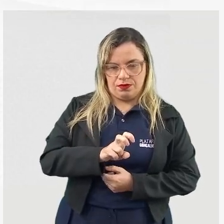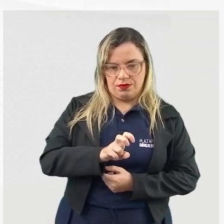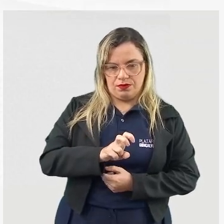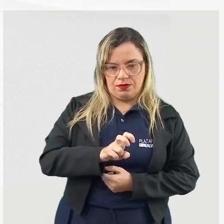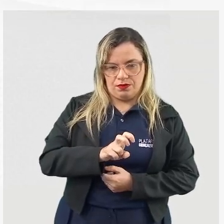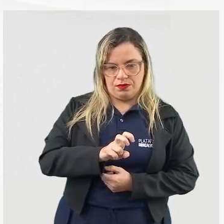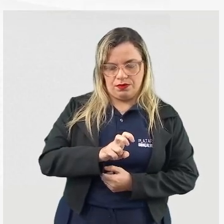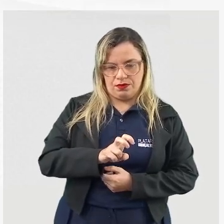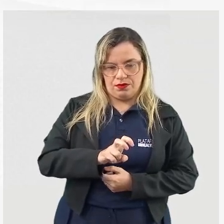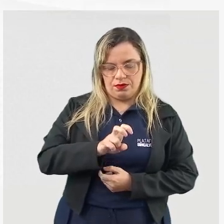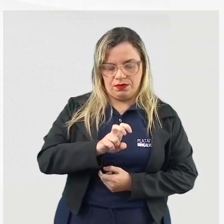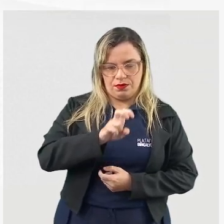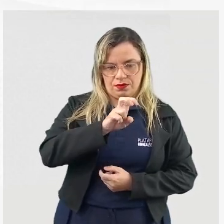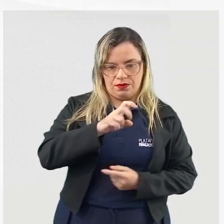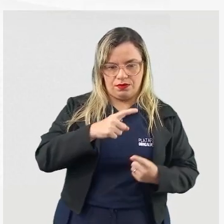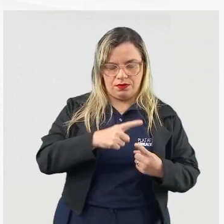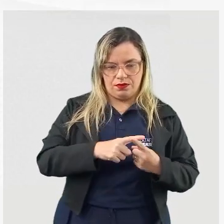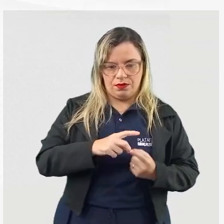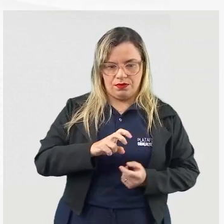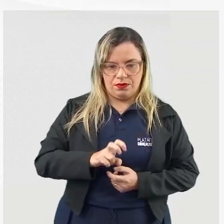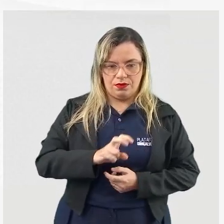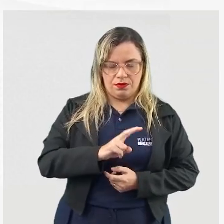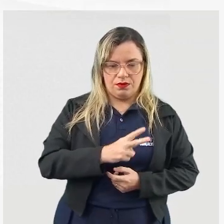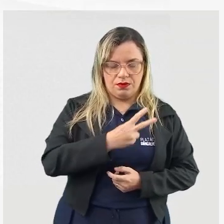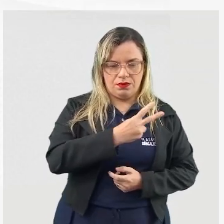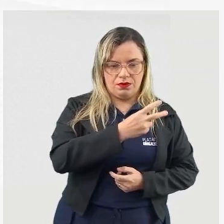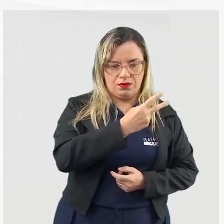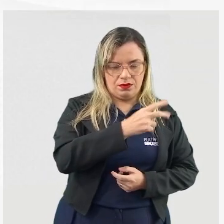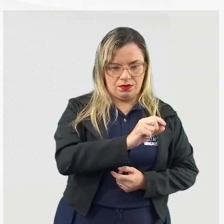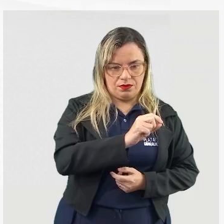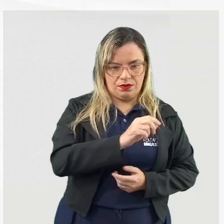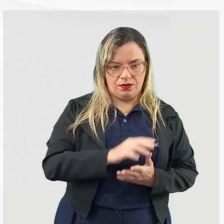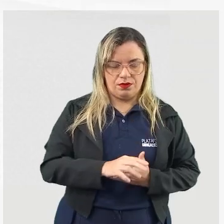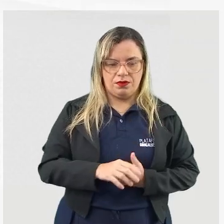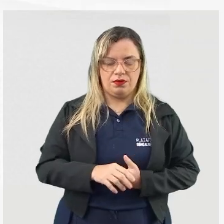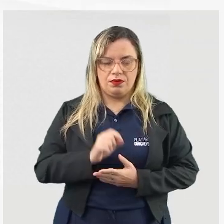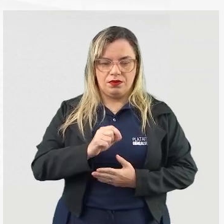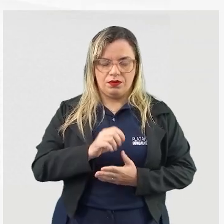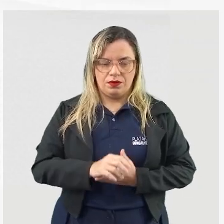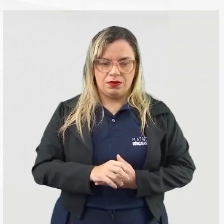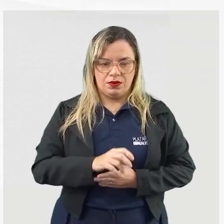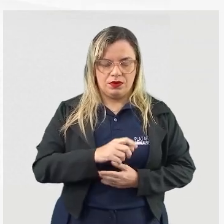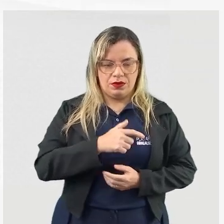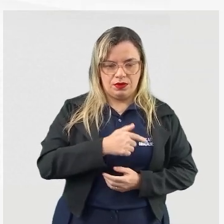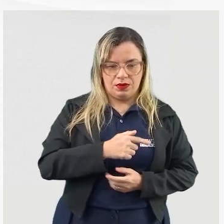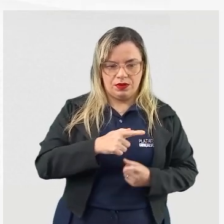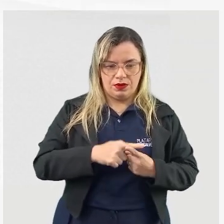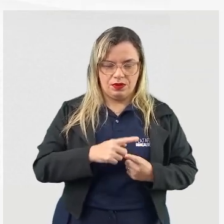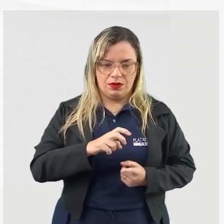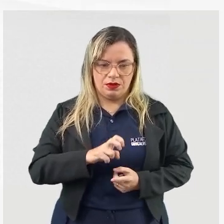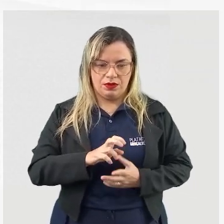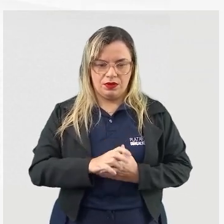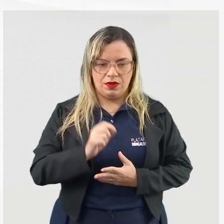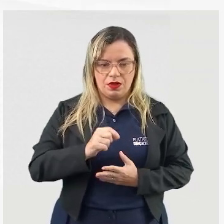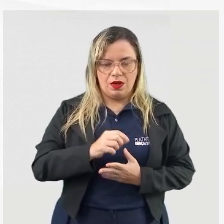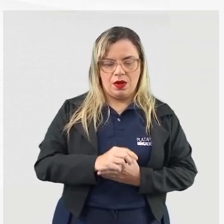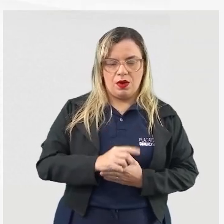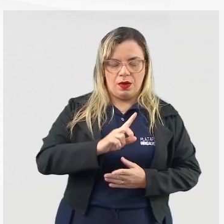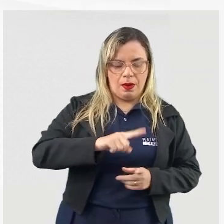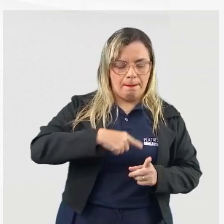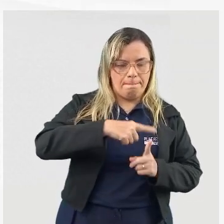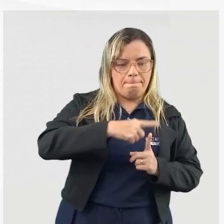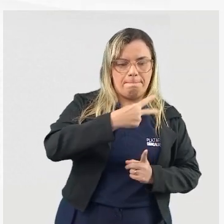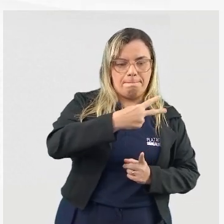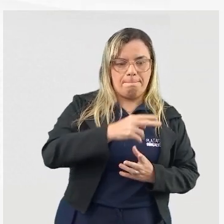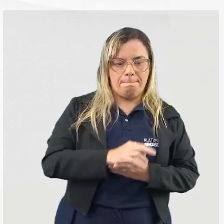5 vezes 5 dá 25, fica 5, vão 2. 7 vezes 5 dá 35, com 2, 37. Tá, 7